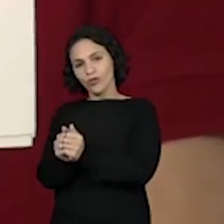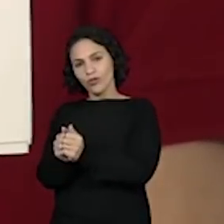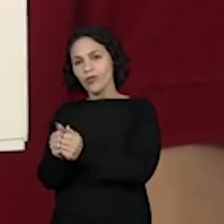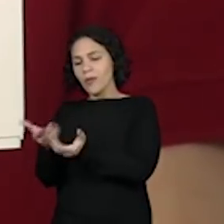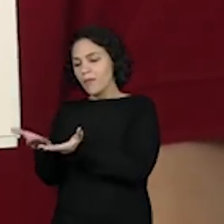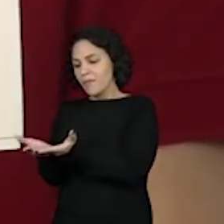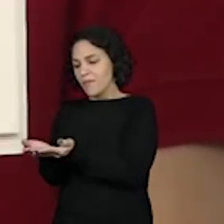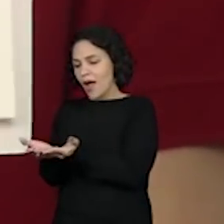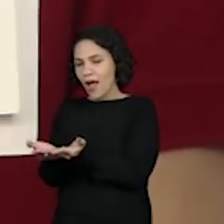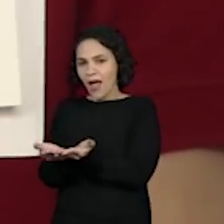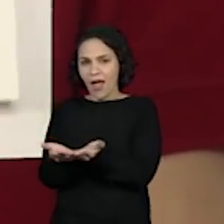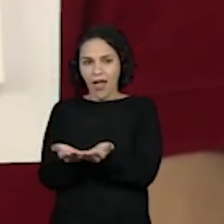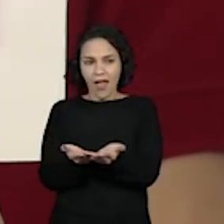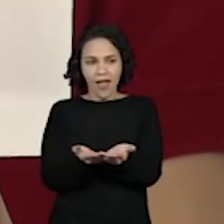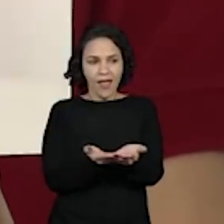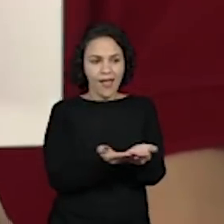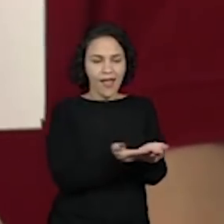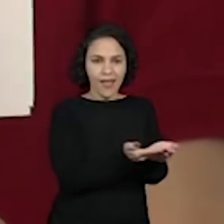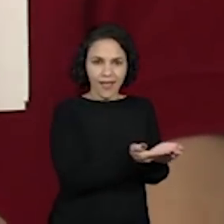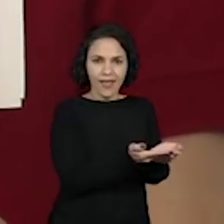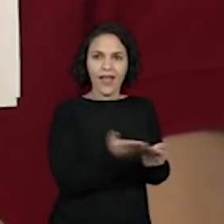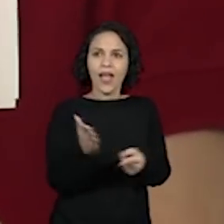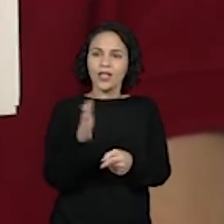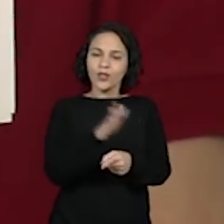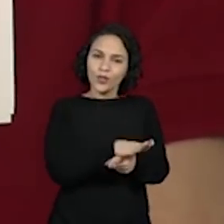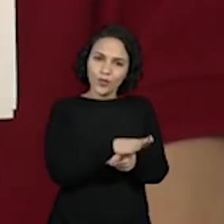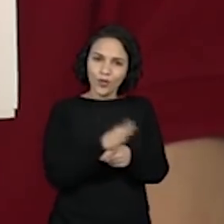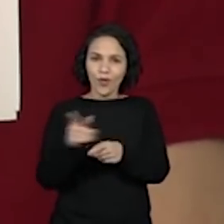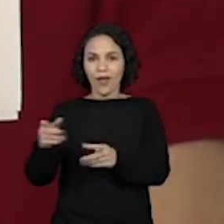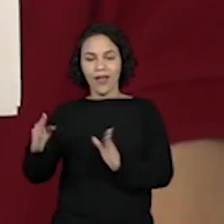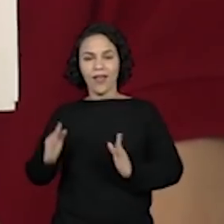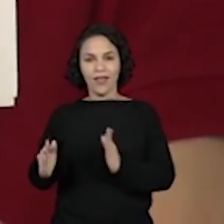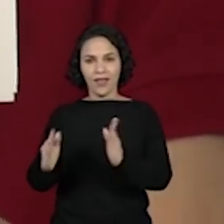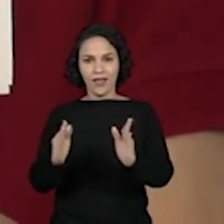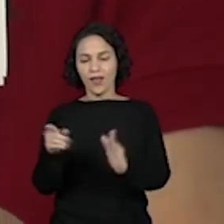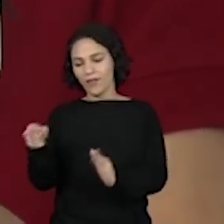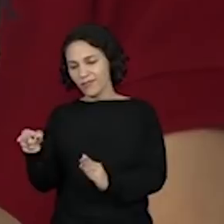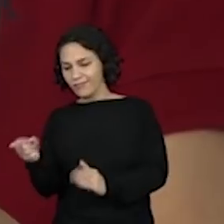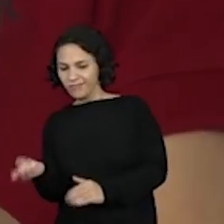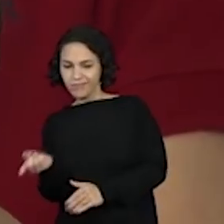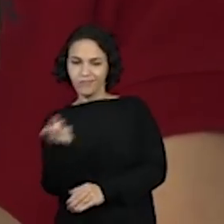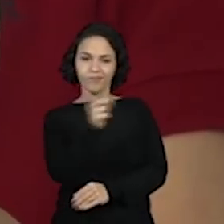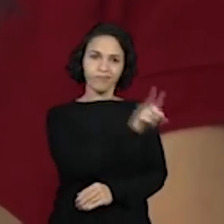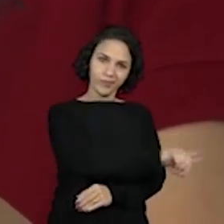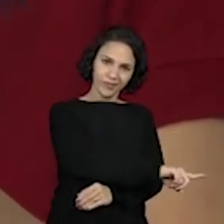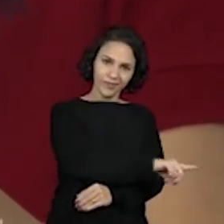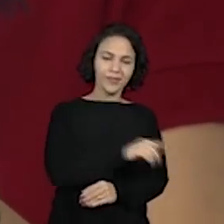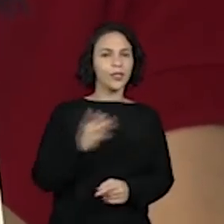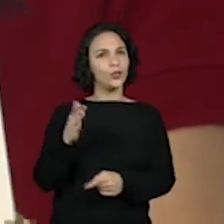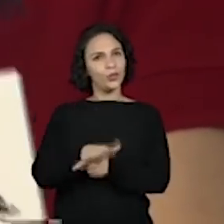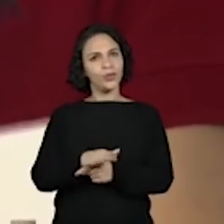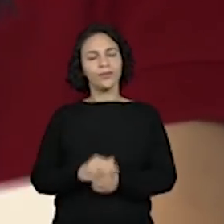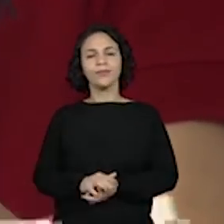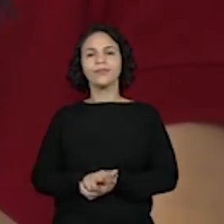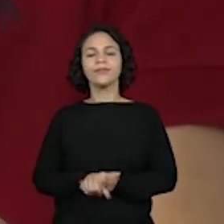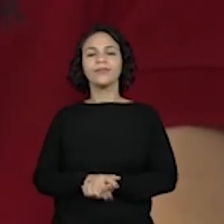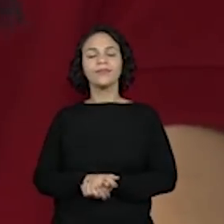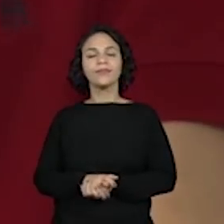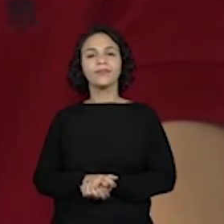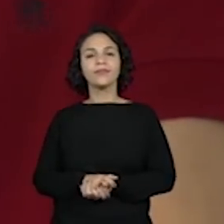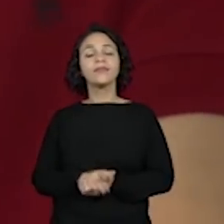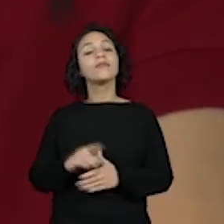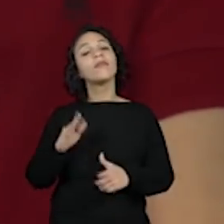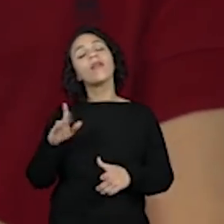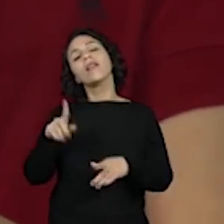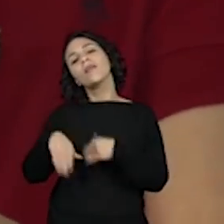de barco, era uma barqueira. Então atravessaram o rio de barco. Exatamente. E foram